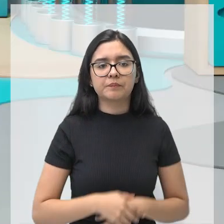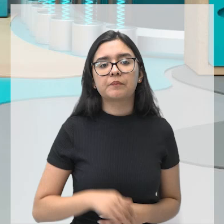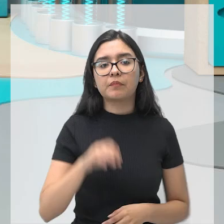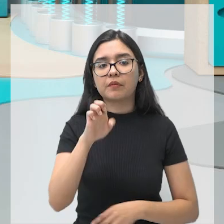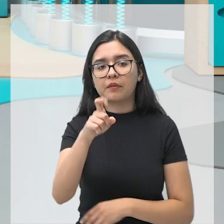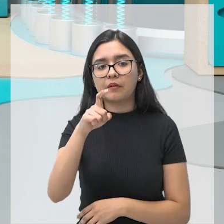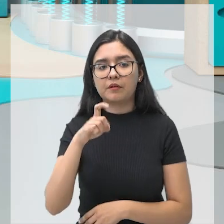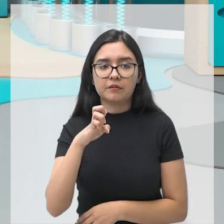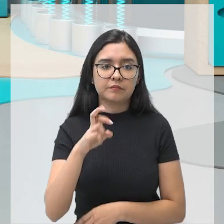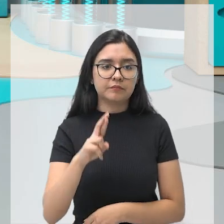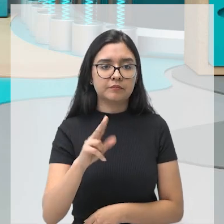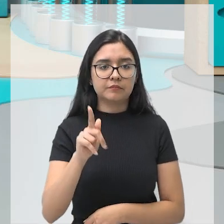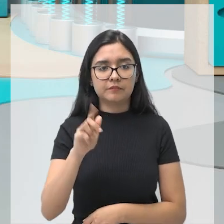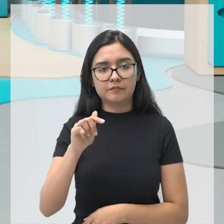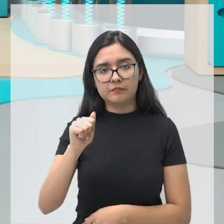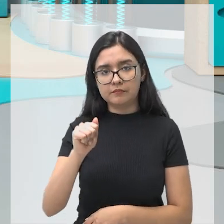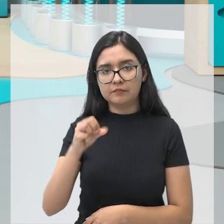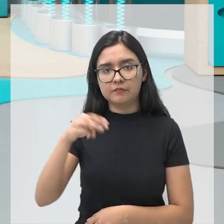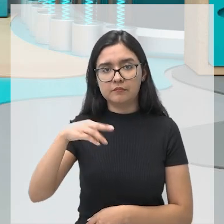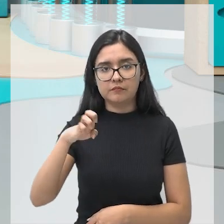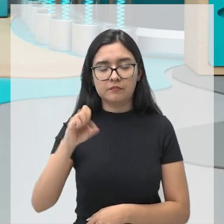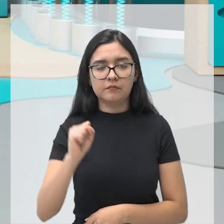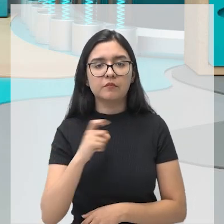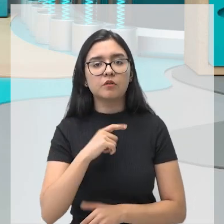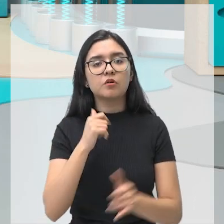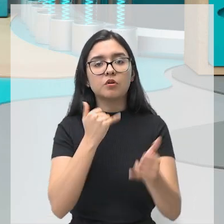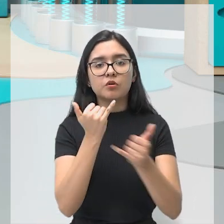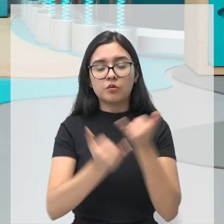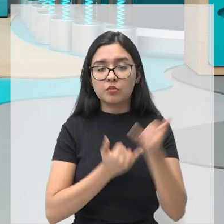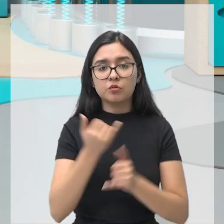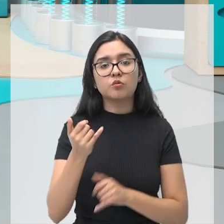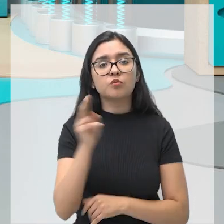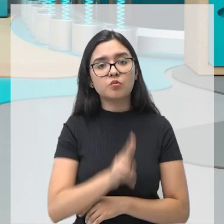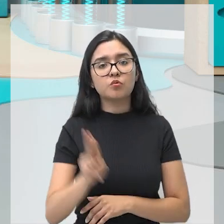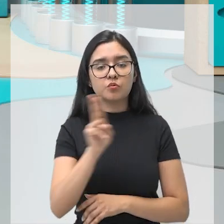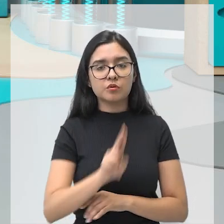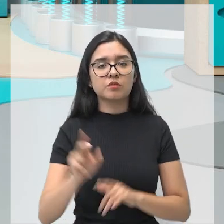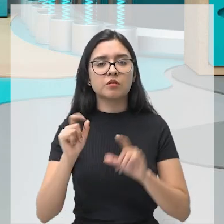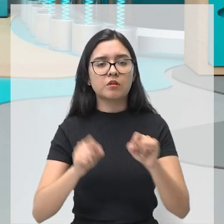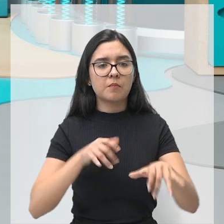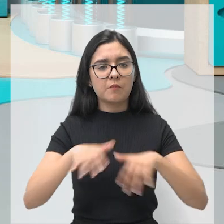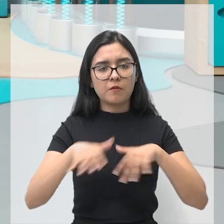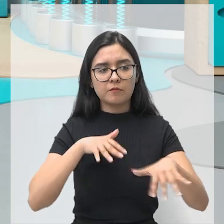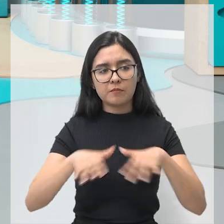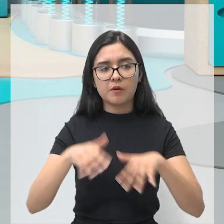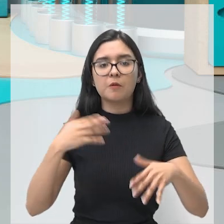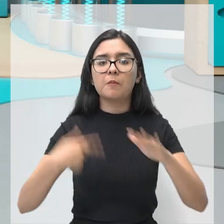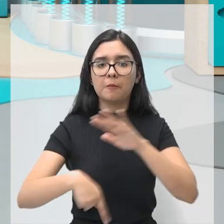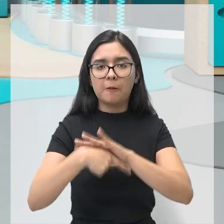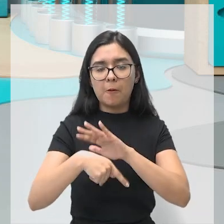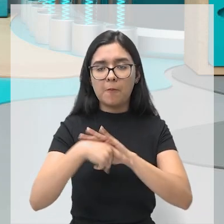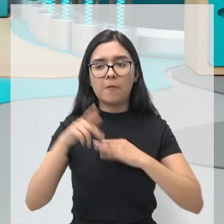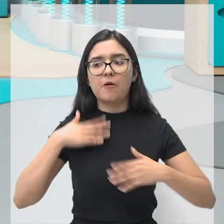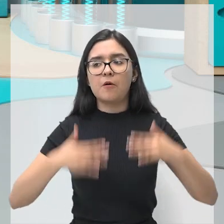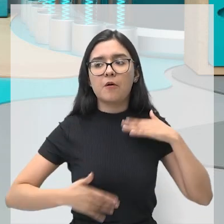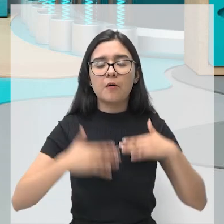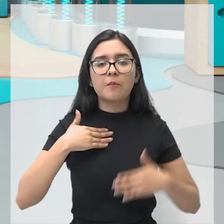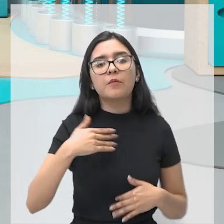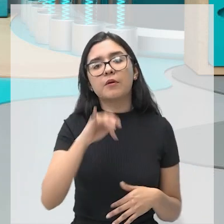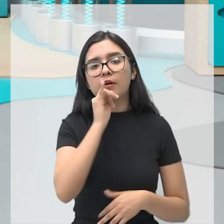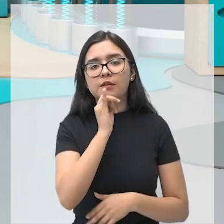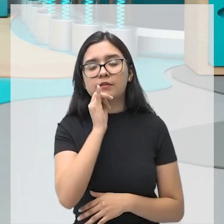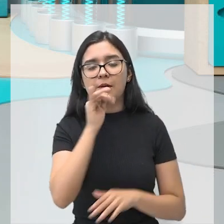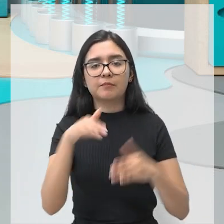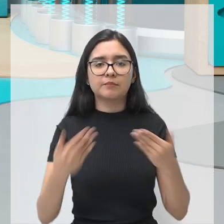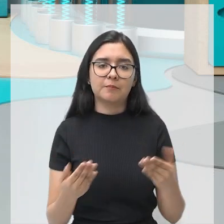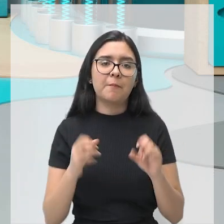que aparecem a definição aqui para nós. Olha. São jogos que utilizam movimentos de diferentes segmentos corporais, como forma